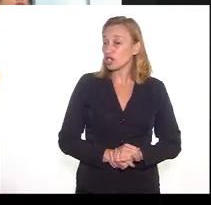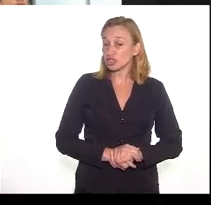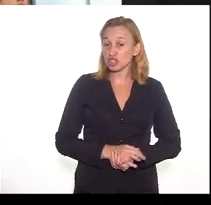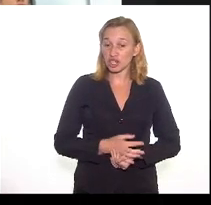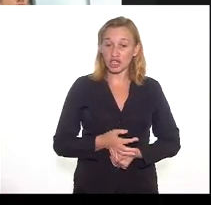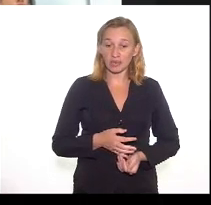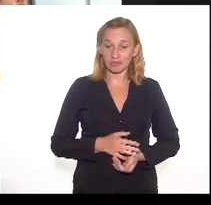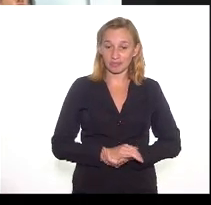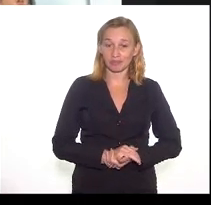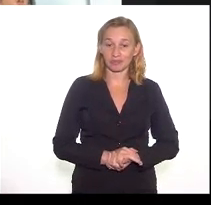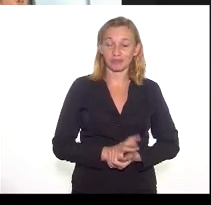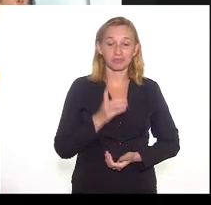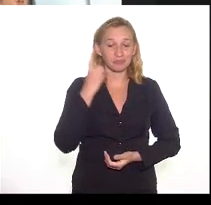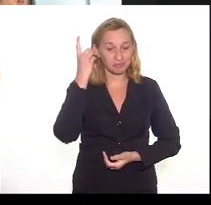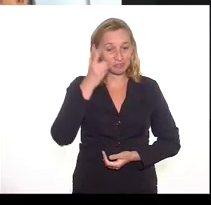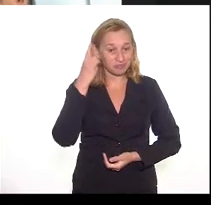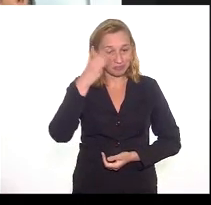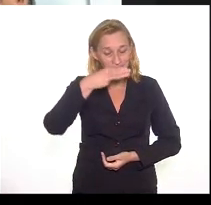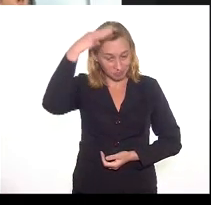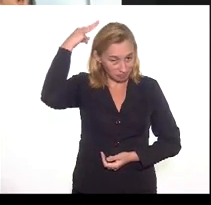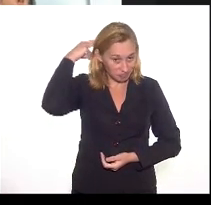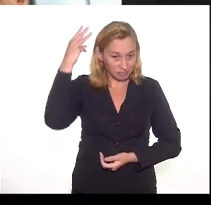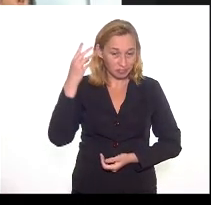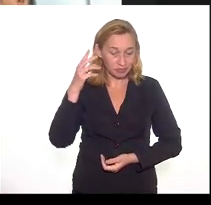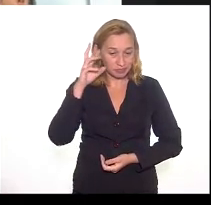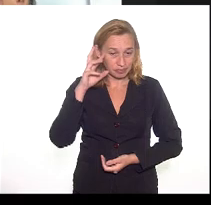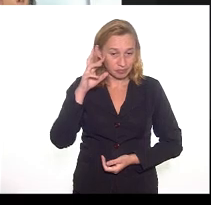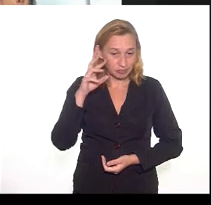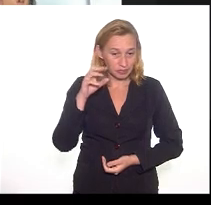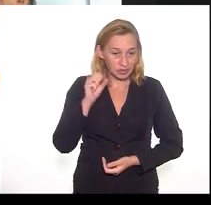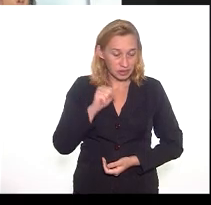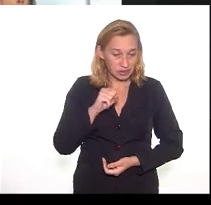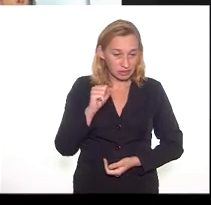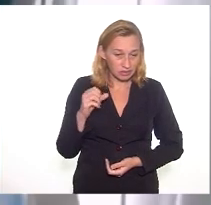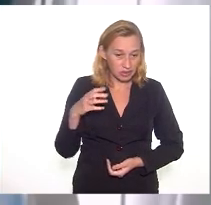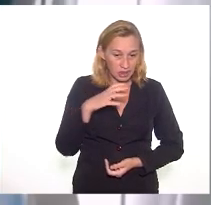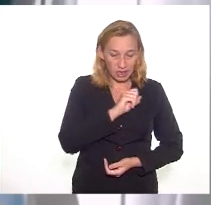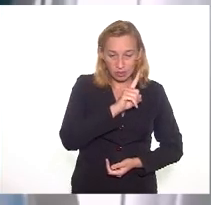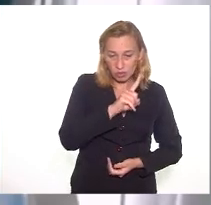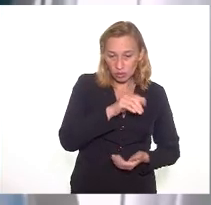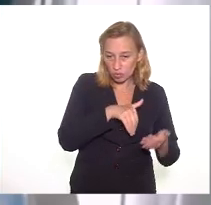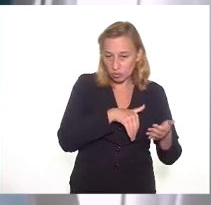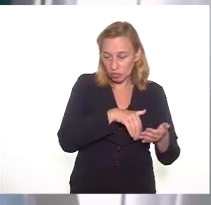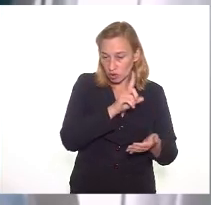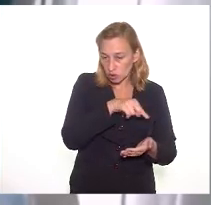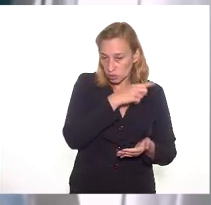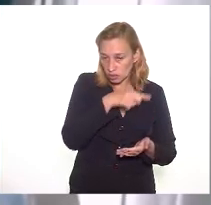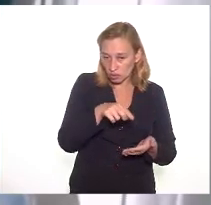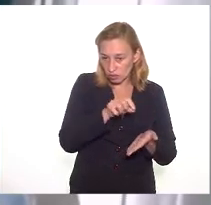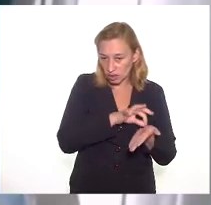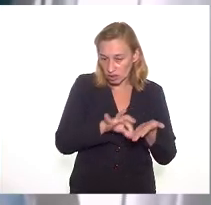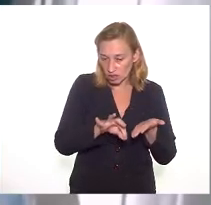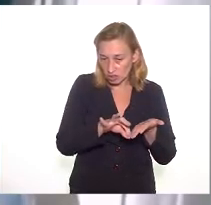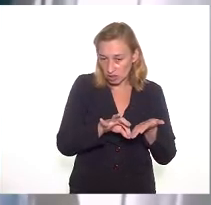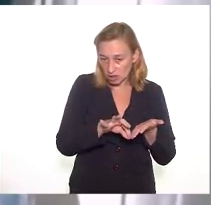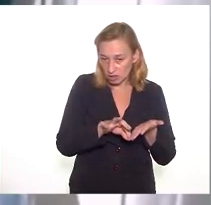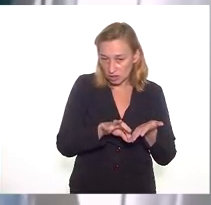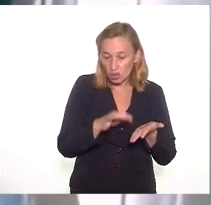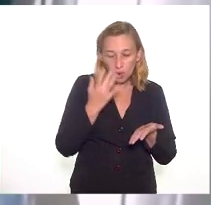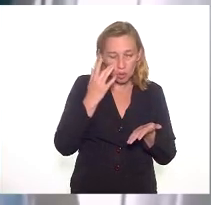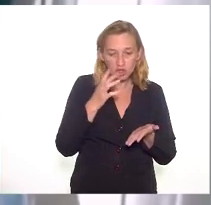Porque, deputado Márcio, se me permitir, presidente, que se houver uma punição imediata com suspensão da inscrição, isso acho